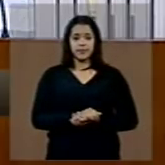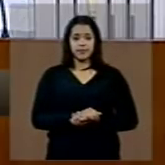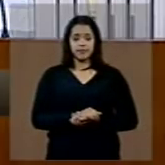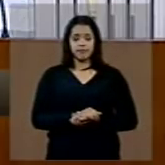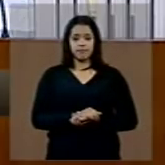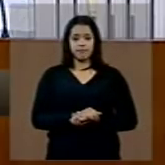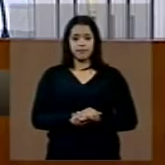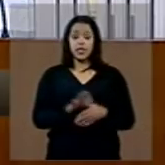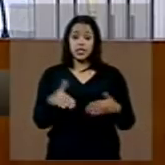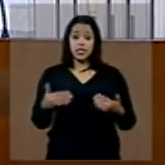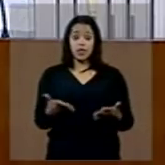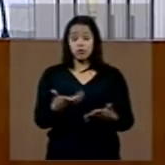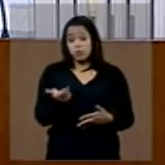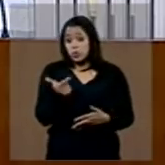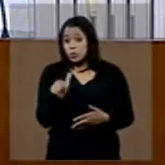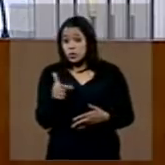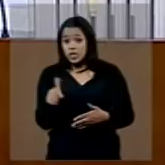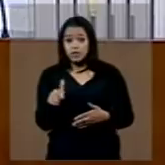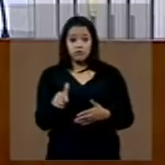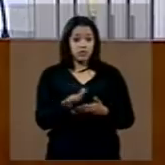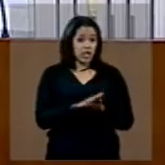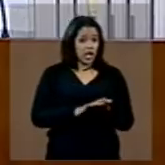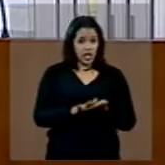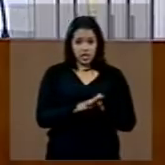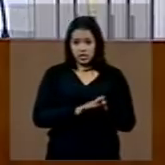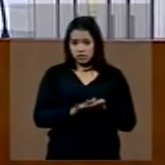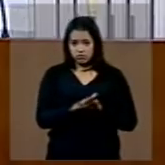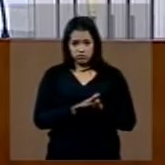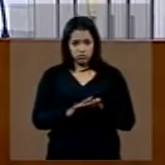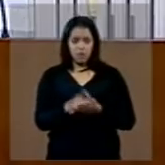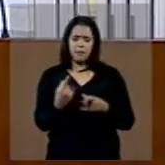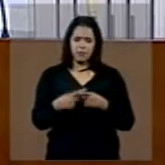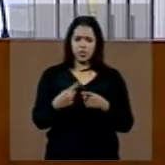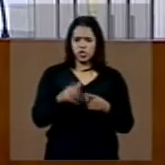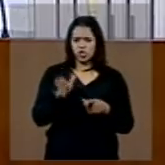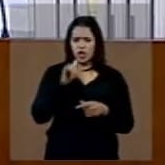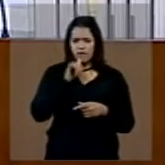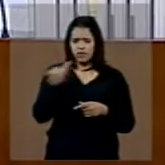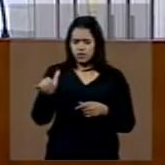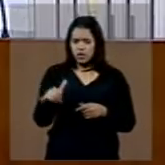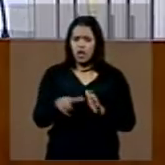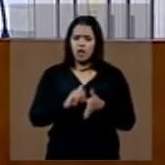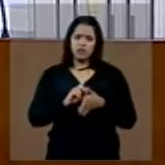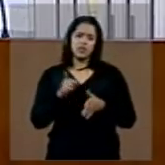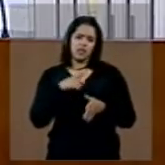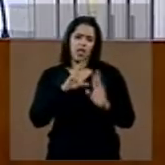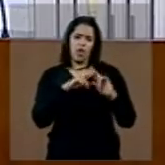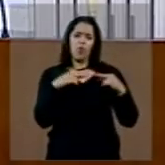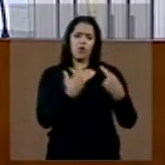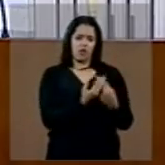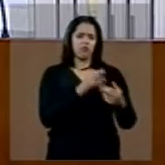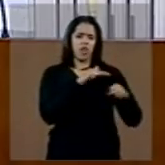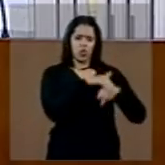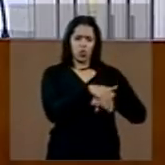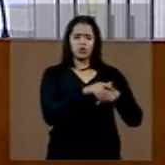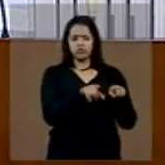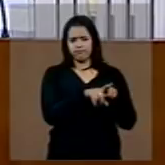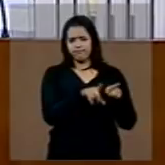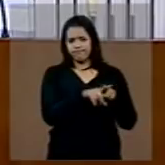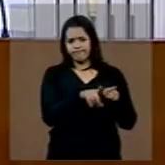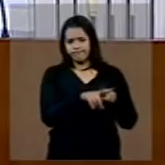Excelência. Não havendo mais feitos, como anunciara antes, em razão das sessões que estão previstas, né, no